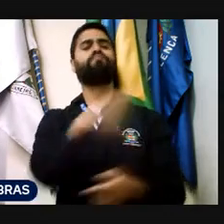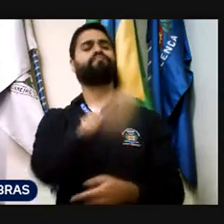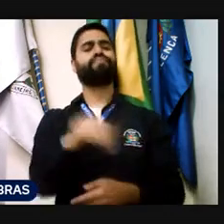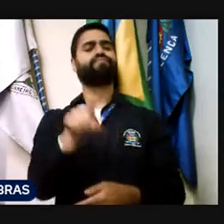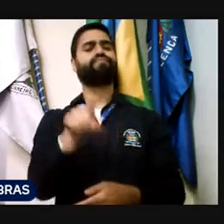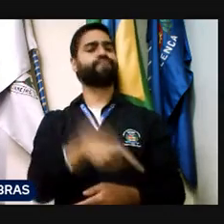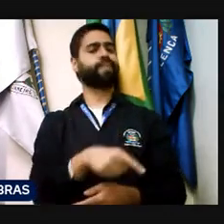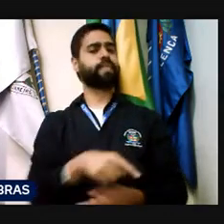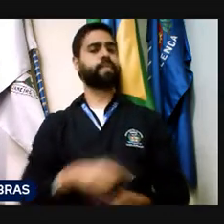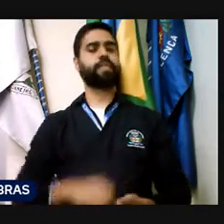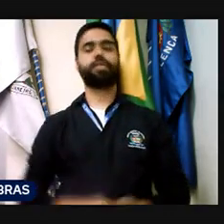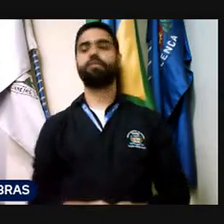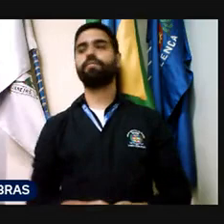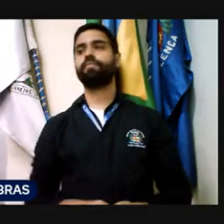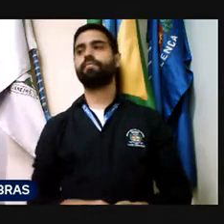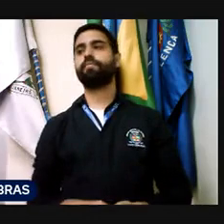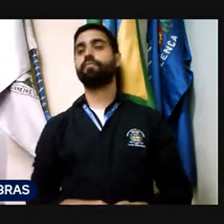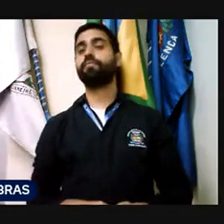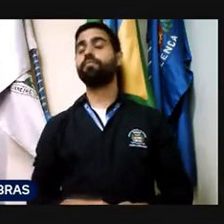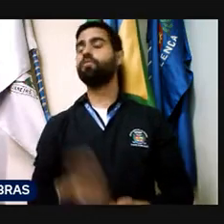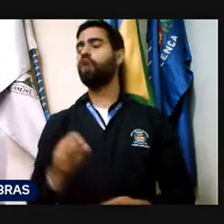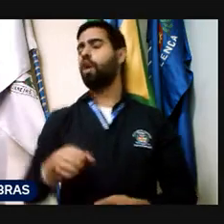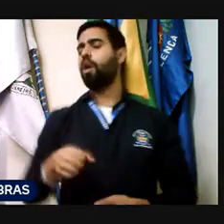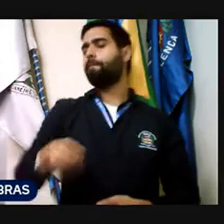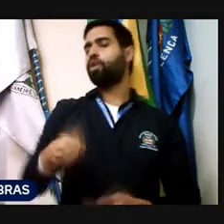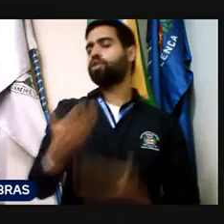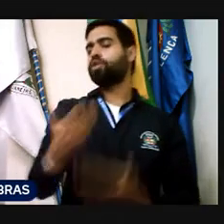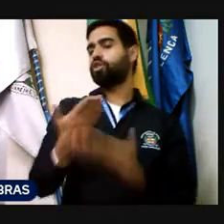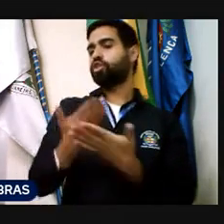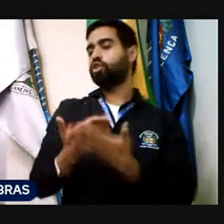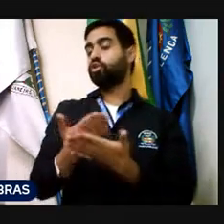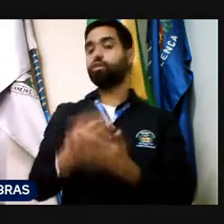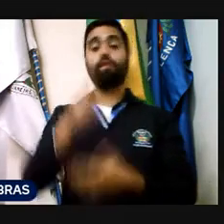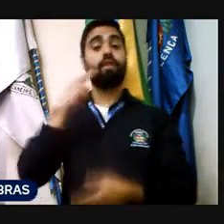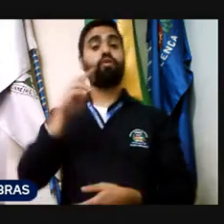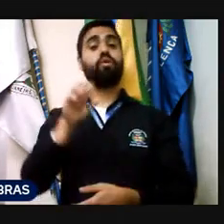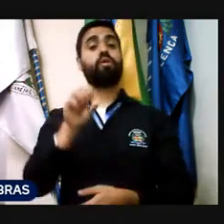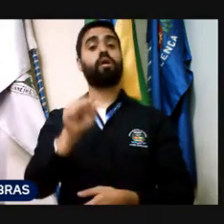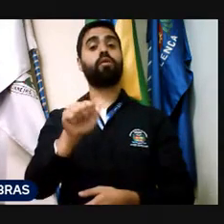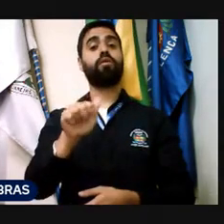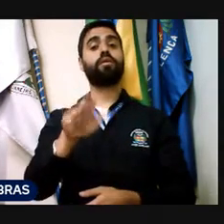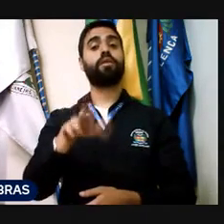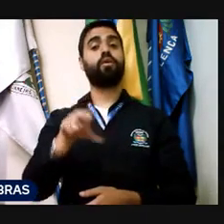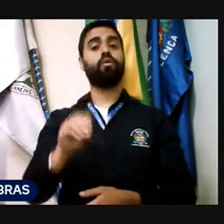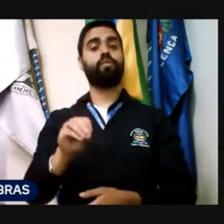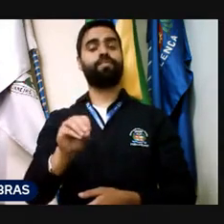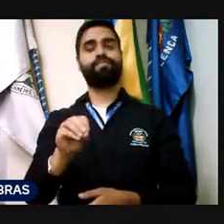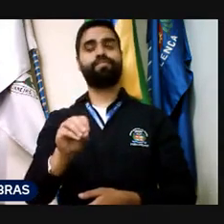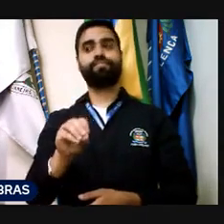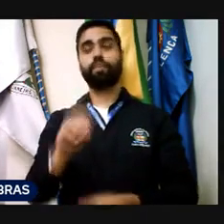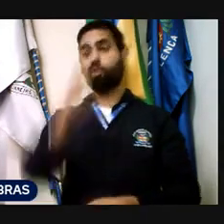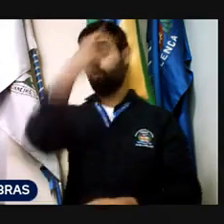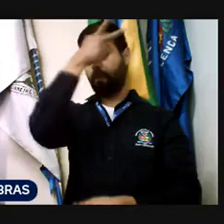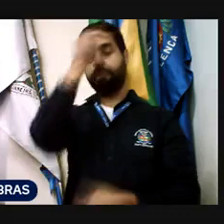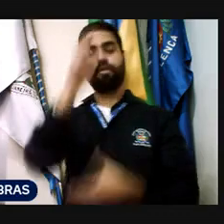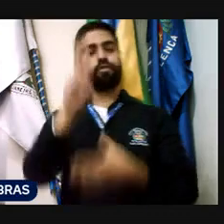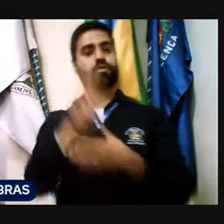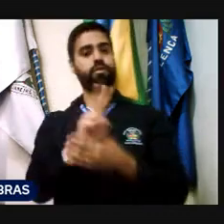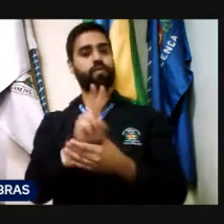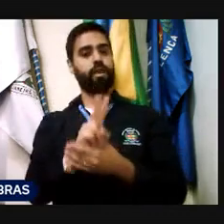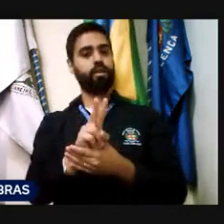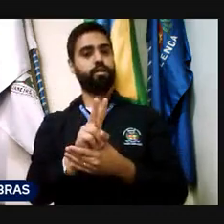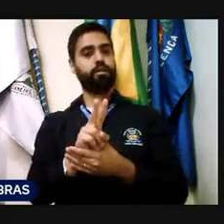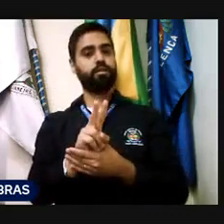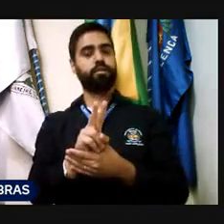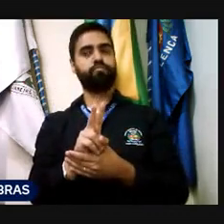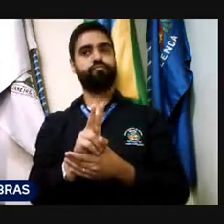número 32, Bolsa de Estudos, vereador Saulo Correia. O prefeito municipal Luiz Fernando Furtado da Graça,